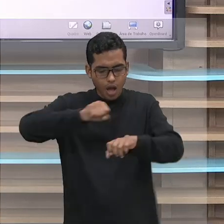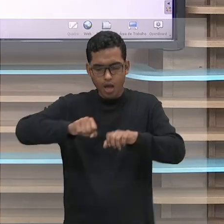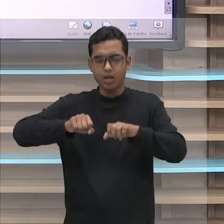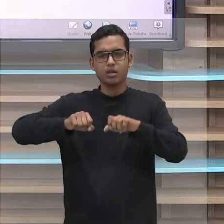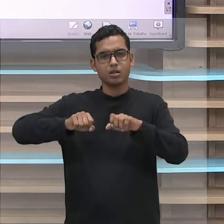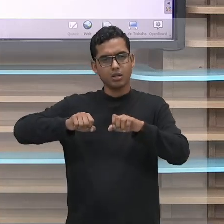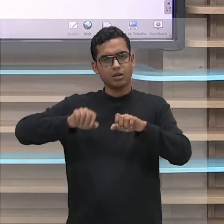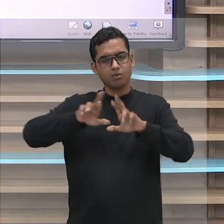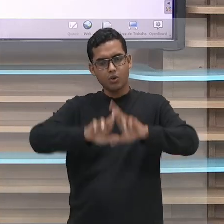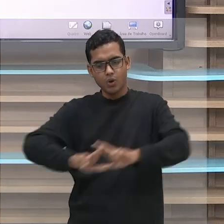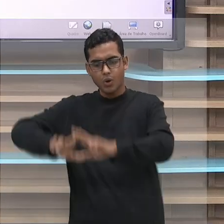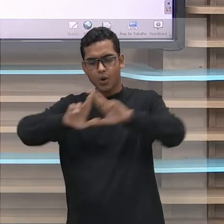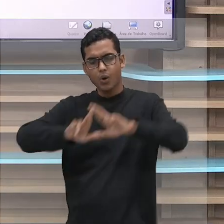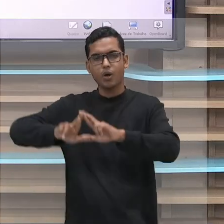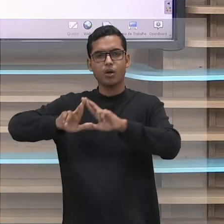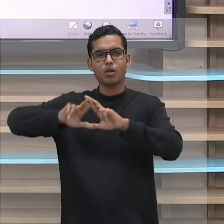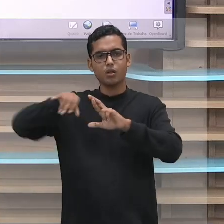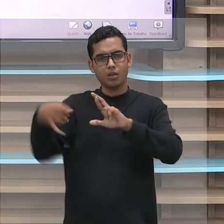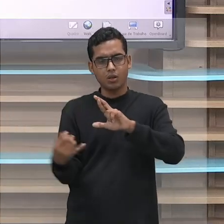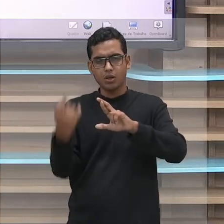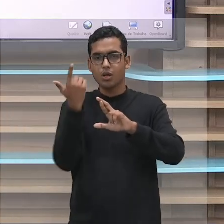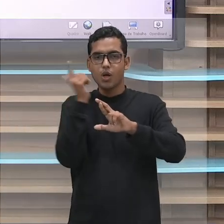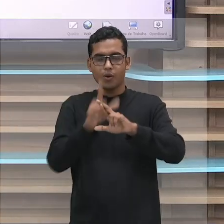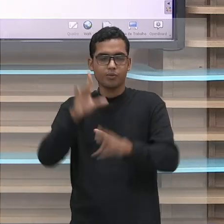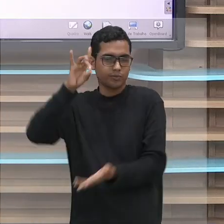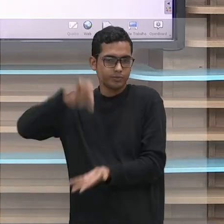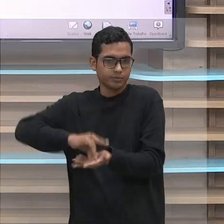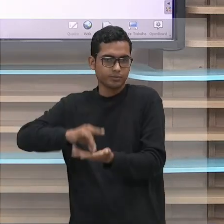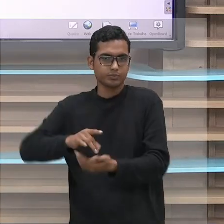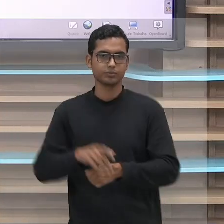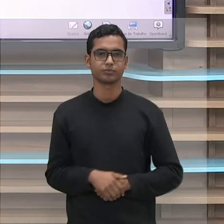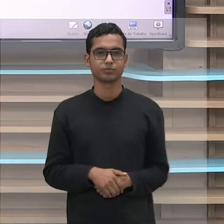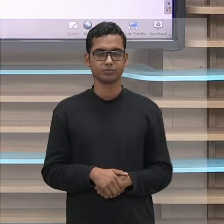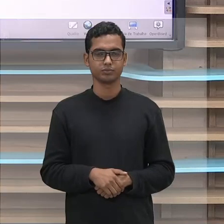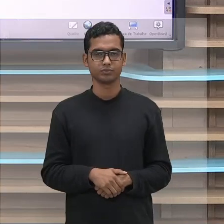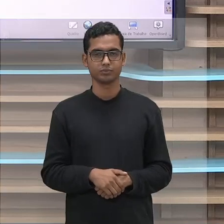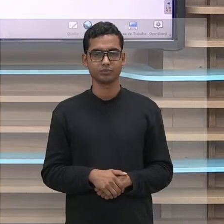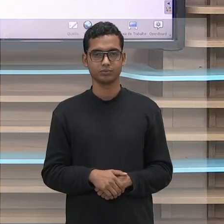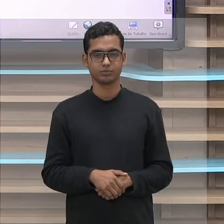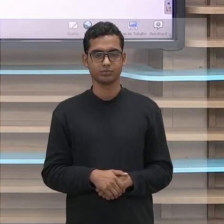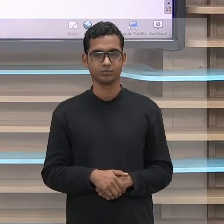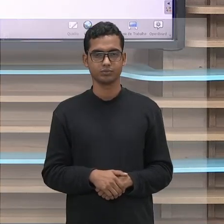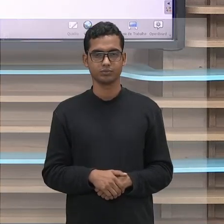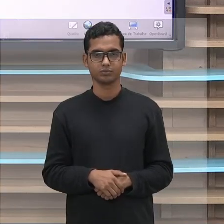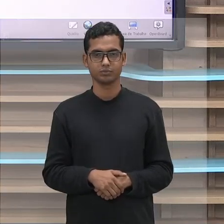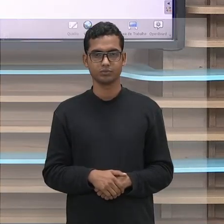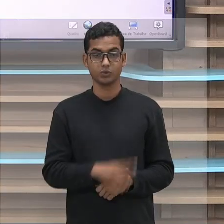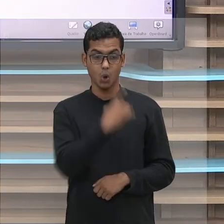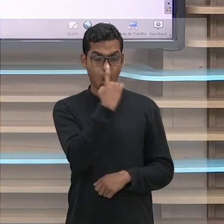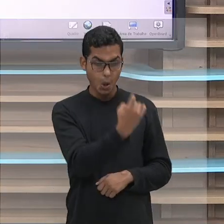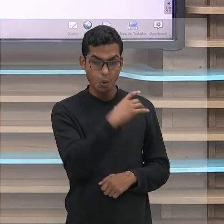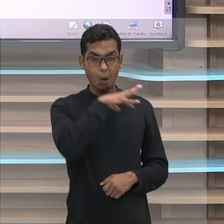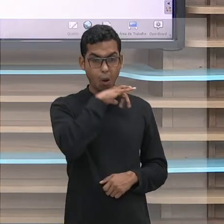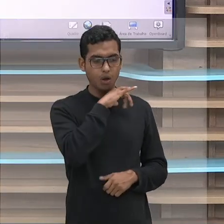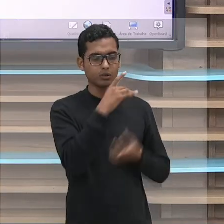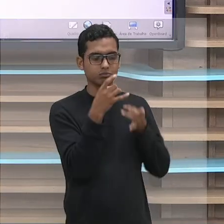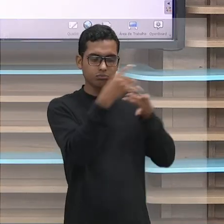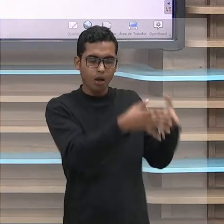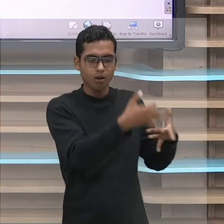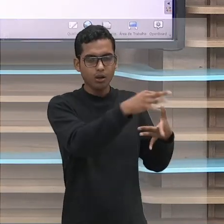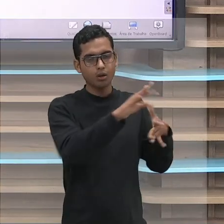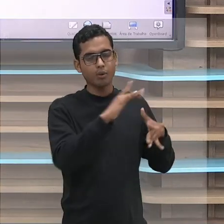ser reutilizado. O lixo não, o lixo ele vai ser descartado. Certo? Então, dentro dessas instalações, esses artistas na